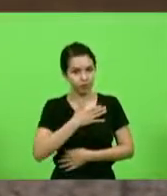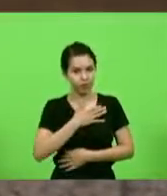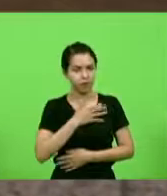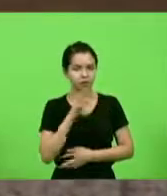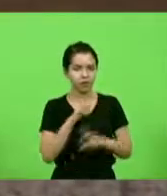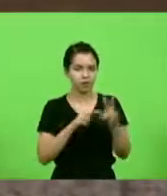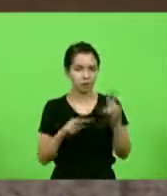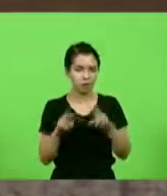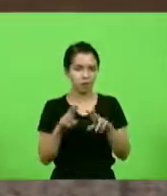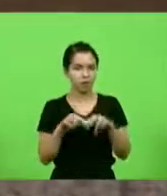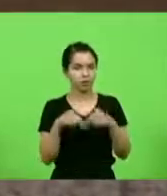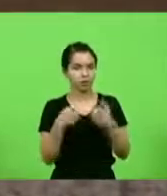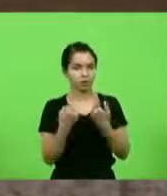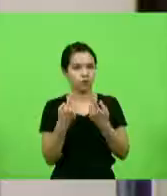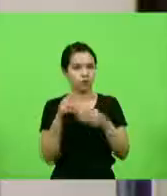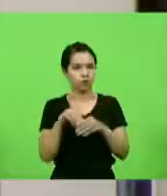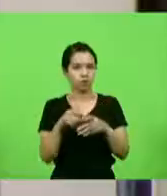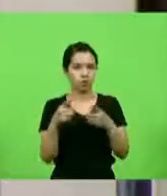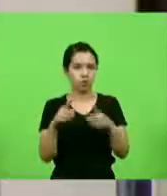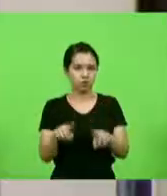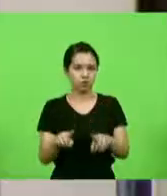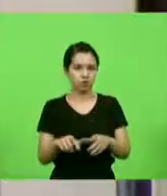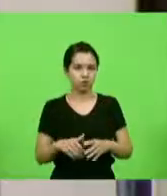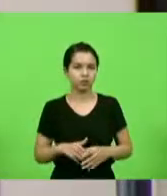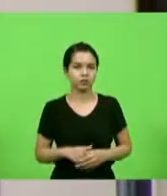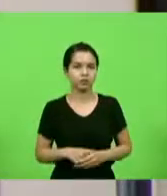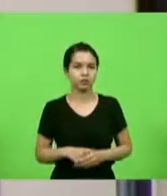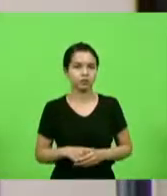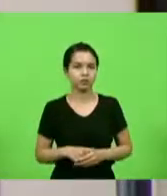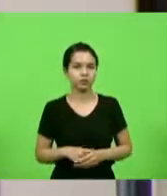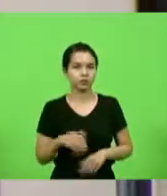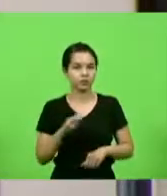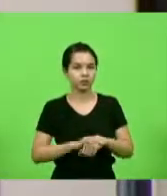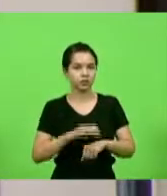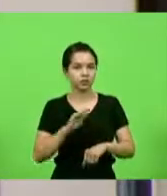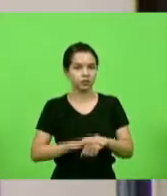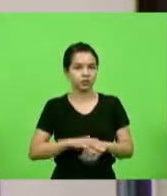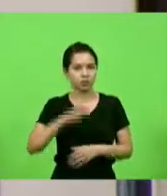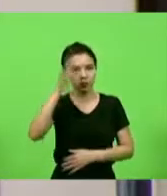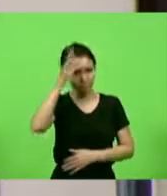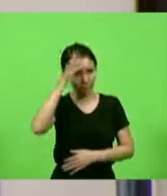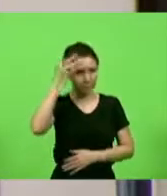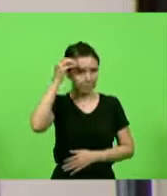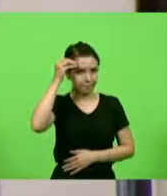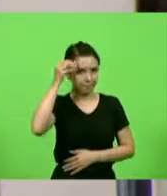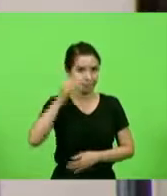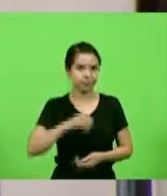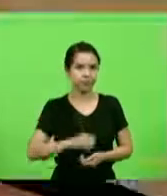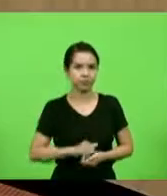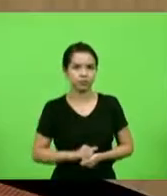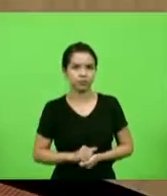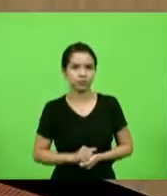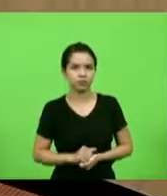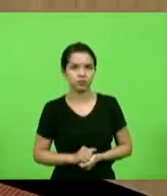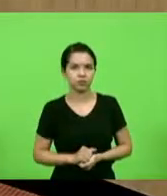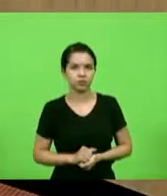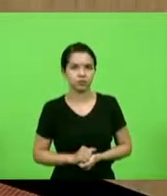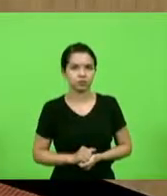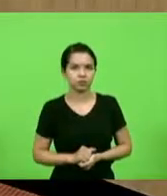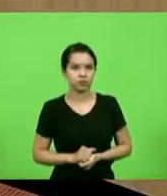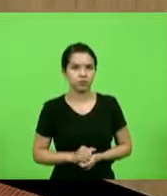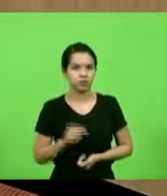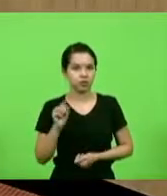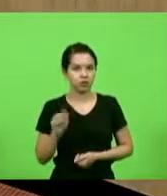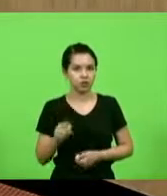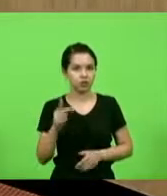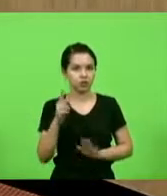vou votar contrário. Para a discussão da matéria, com a palavra, a autora, a deputada Luciane Carminati. Esse projeto